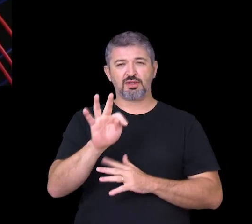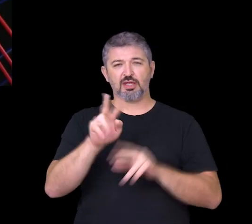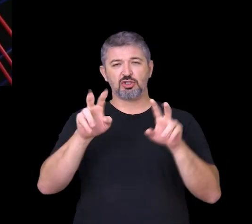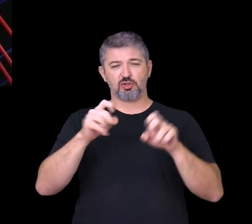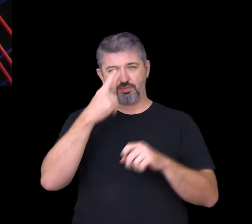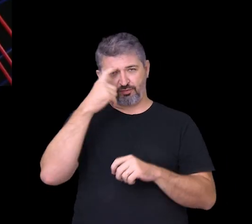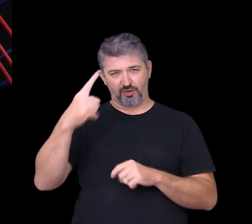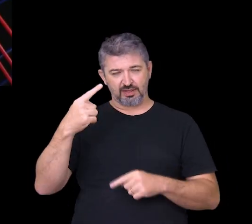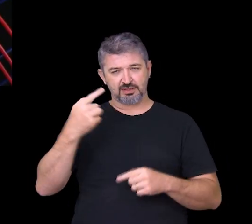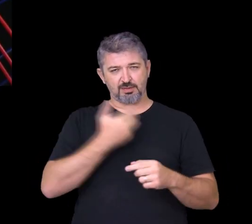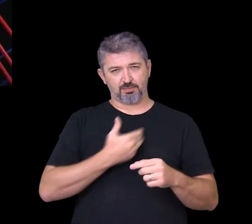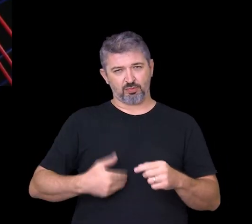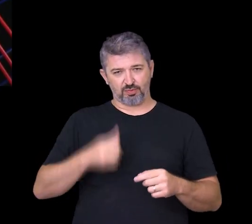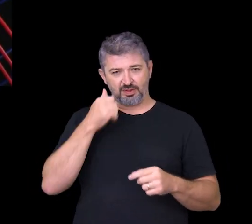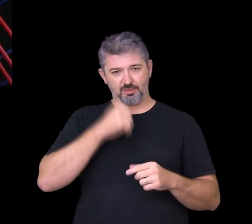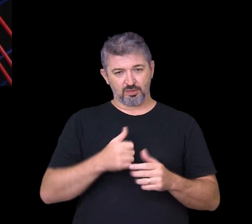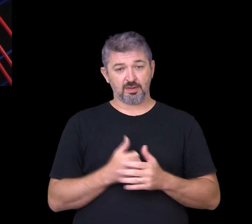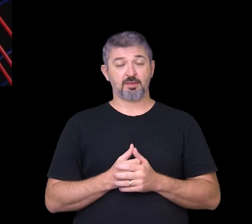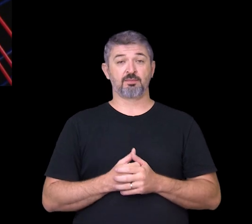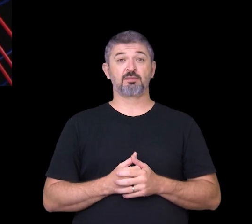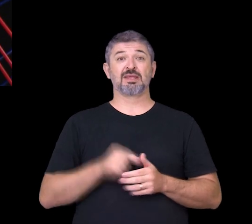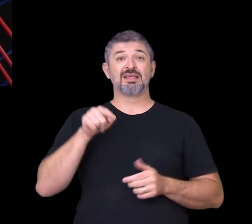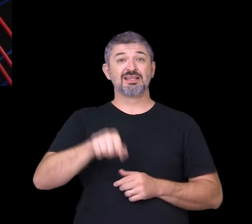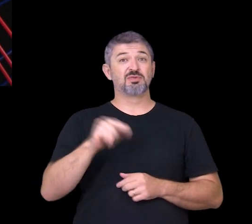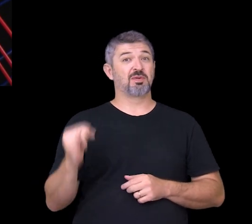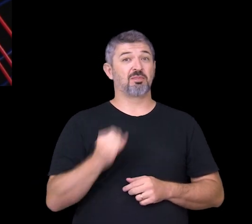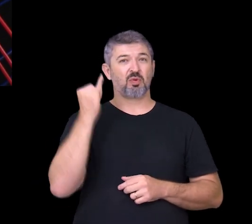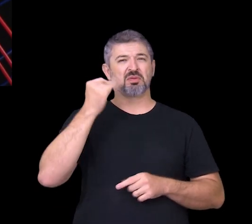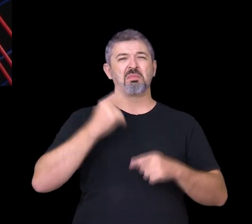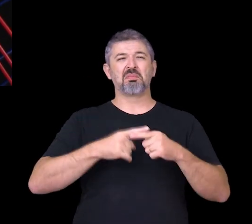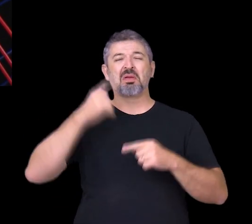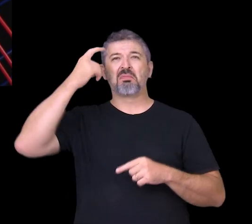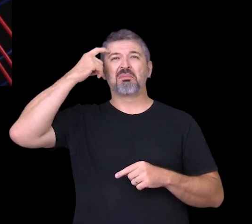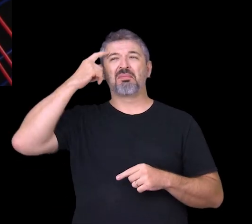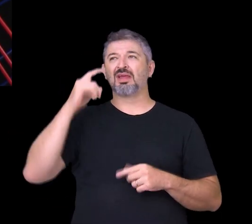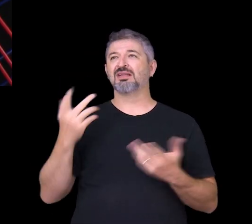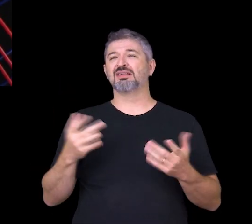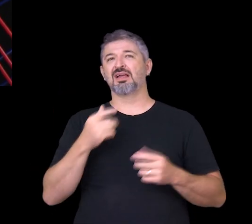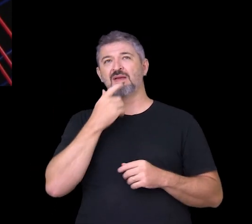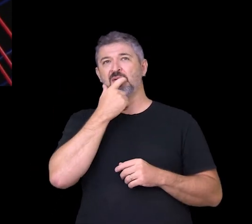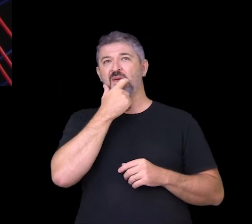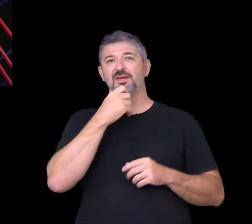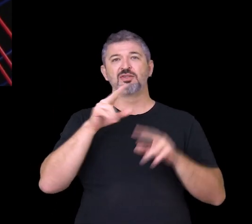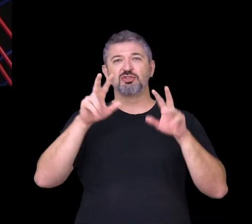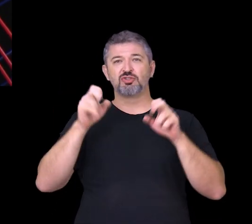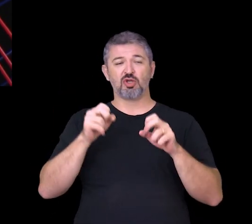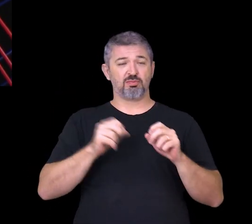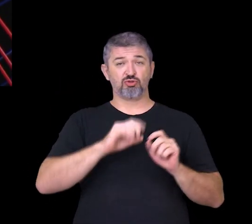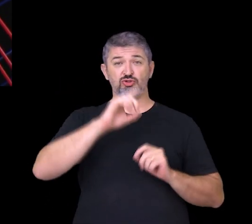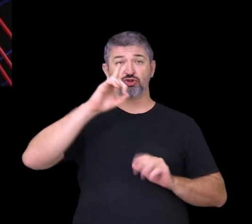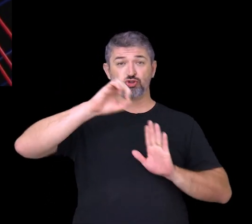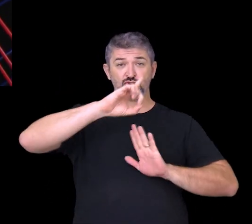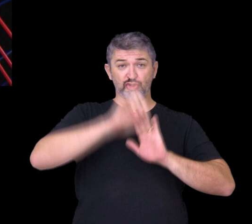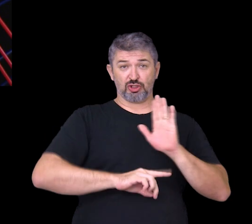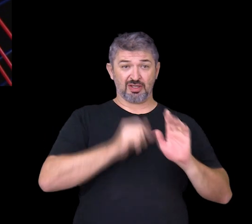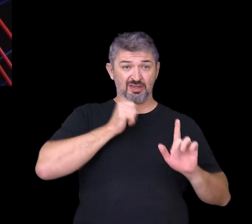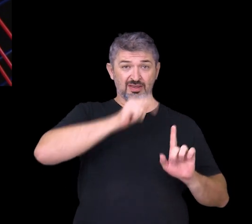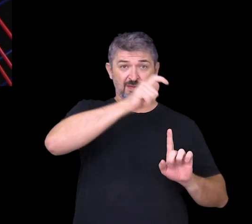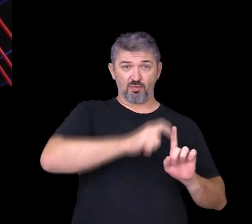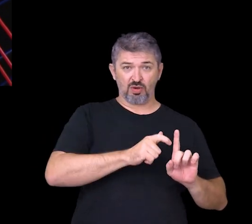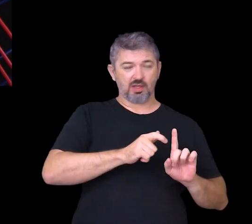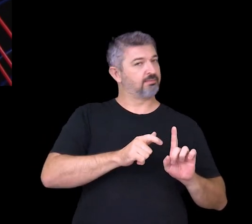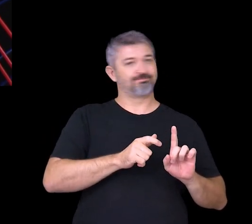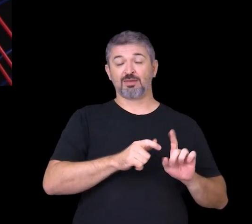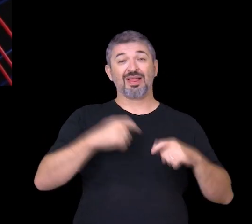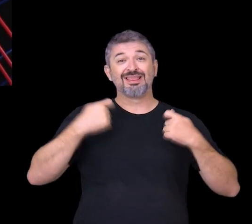Isso é um tema muito importante, porque muitas vezes as pessoas pensam que isso tem a ver com invasão no direito da mulher.